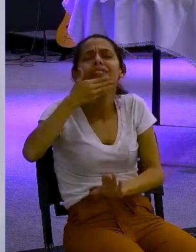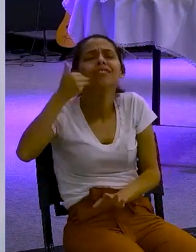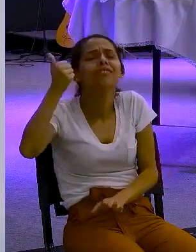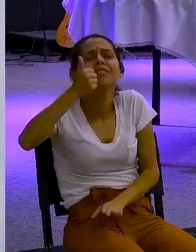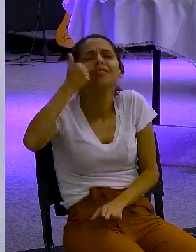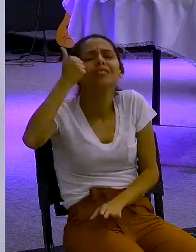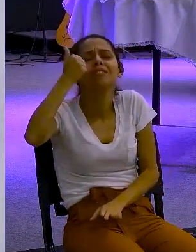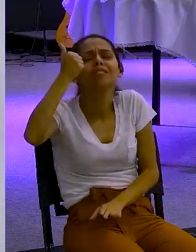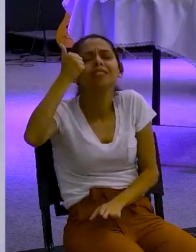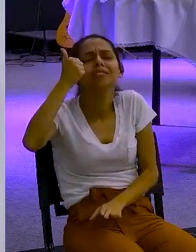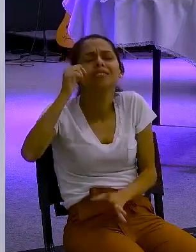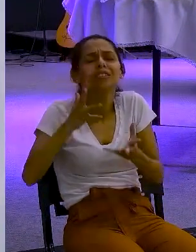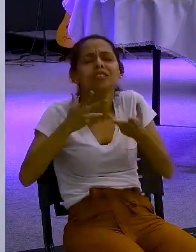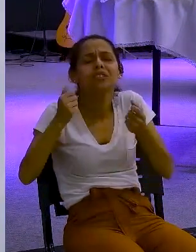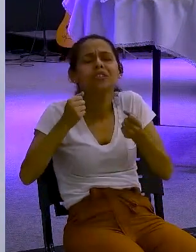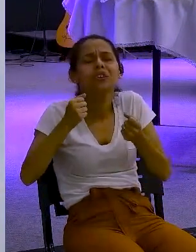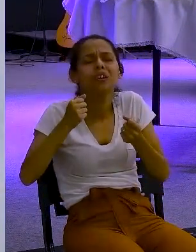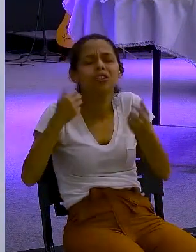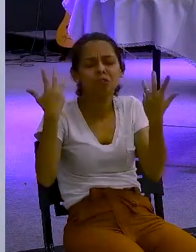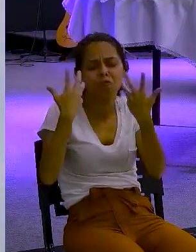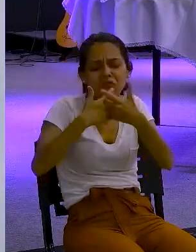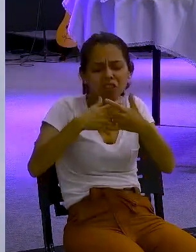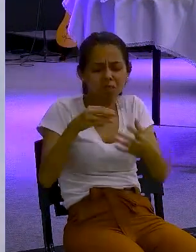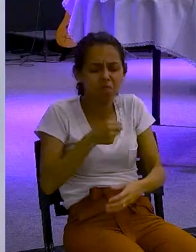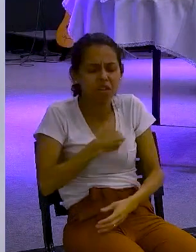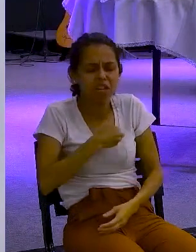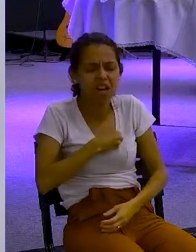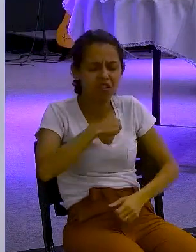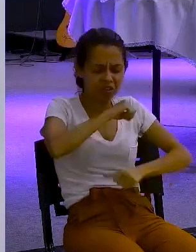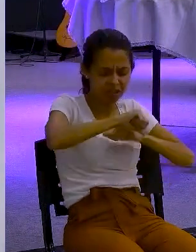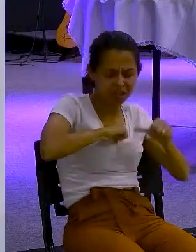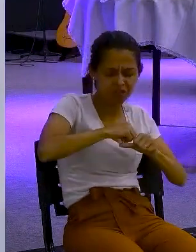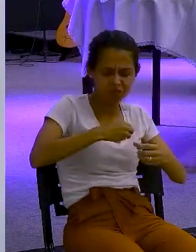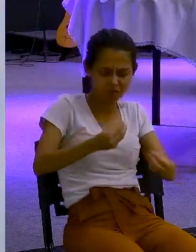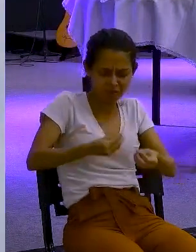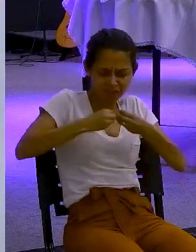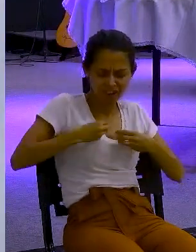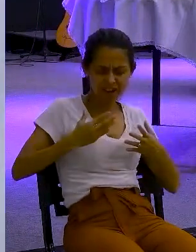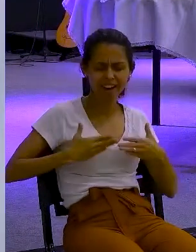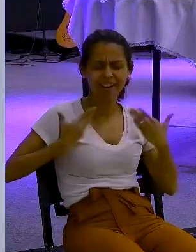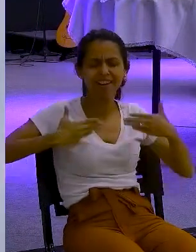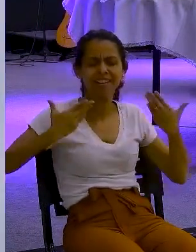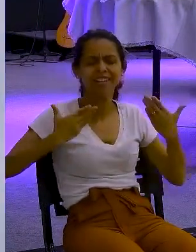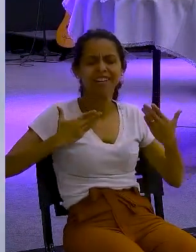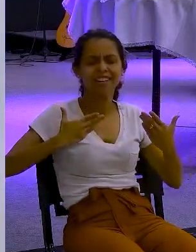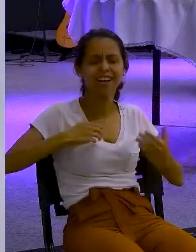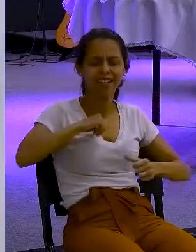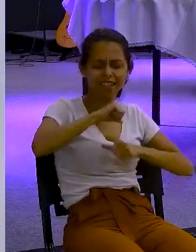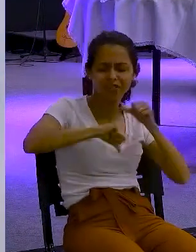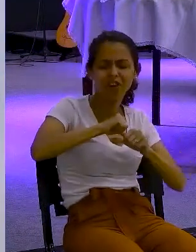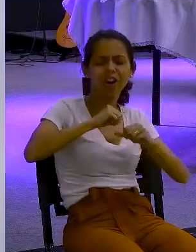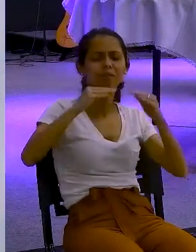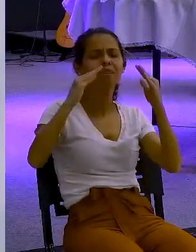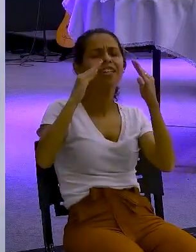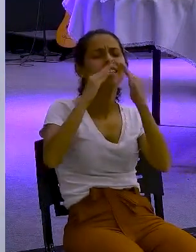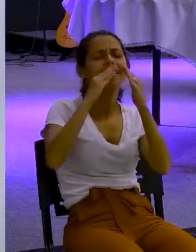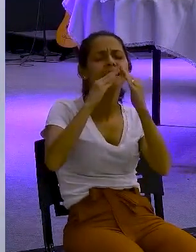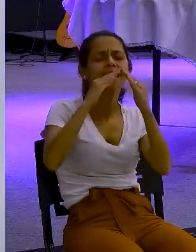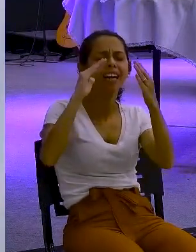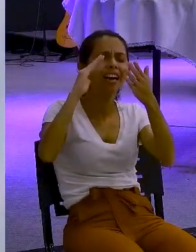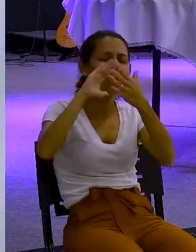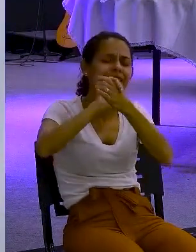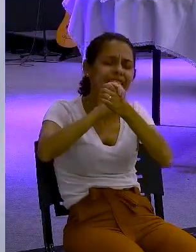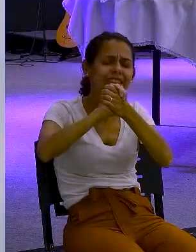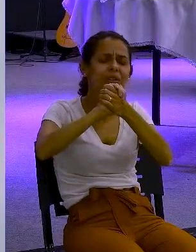Jesus confronte o pecado, que a presença de Jesus restaure a alegria, que a presença de Jesus restaure casamentos, que a presença de